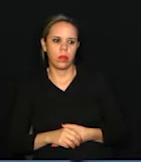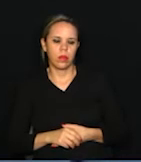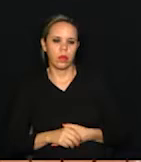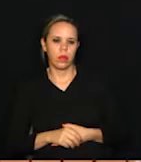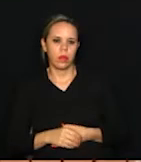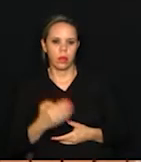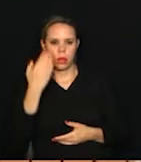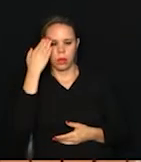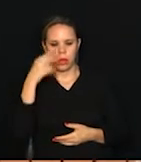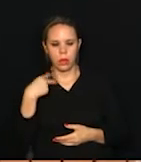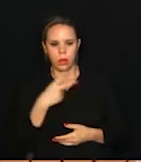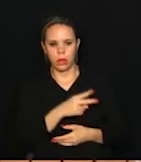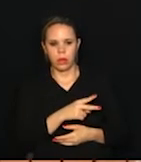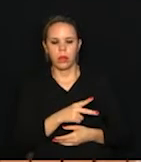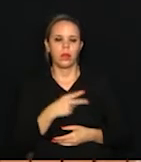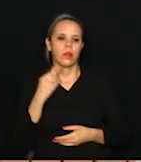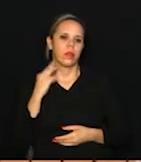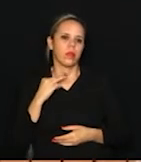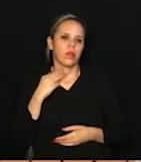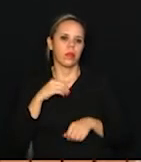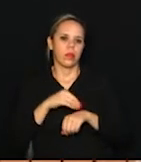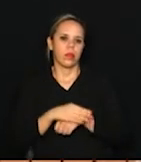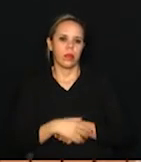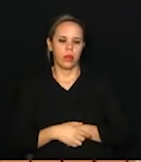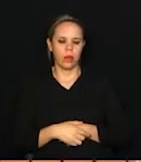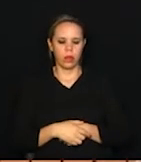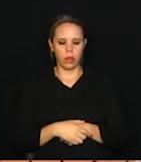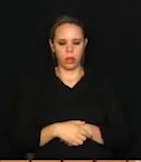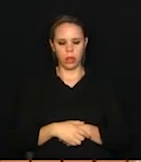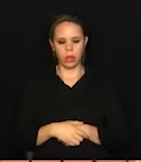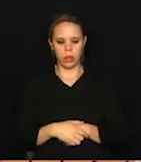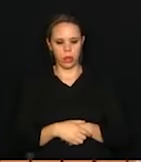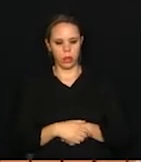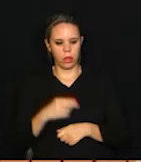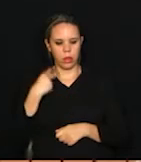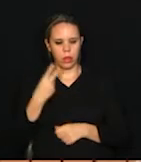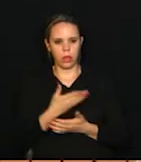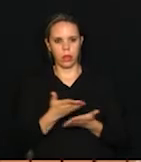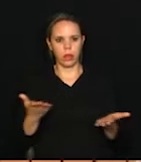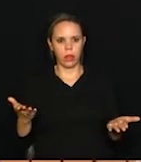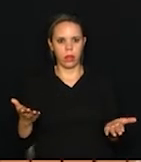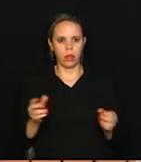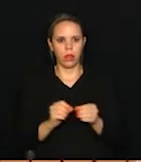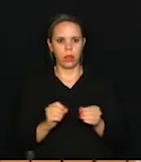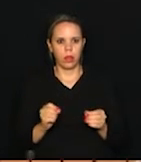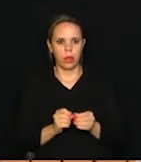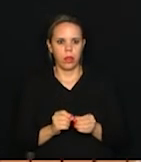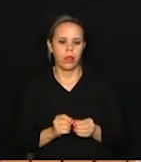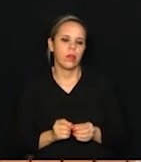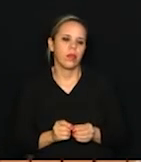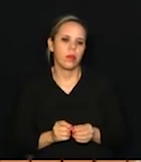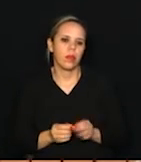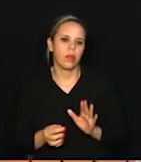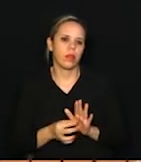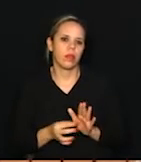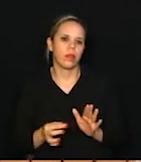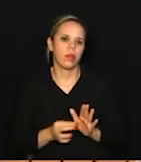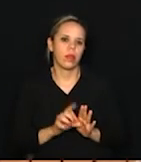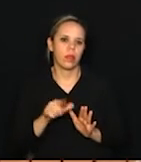Obrigado, vereador Cecílio. Eu vou passar agora a palavra para os vereadores para que façam as suas considerações